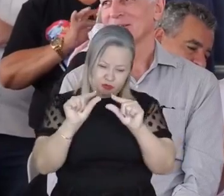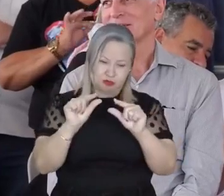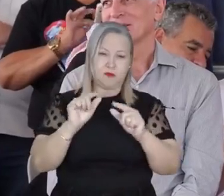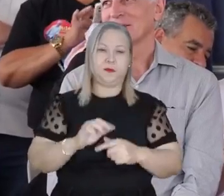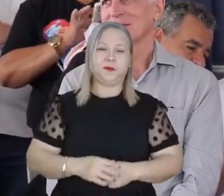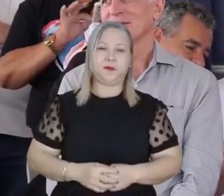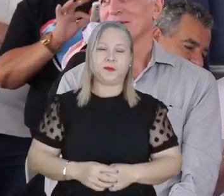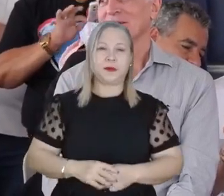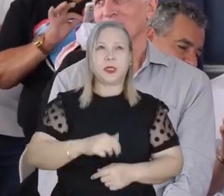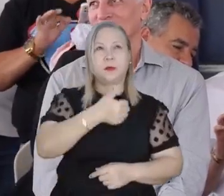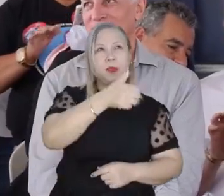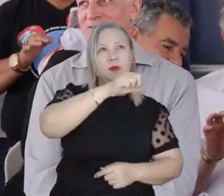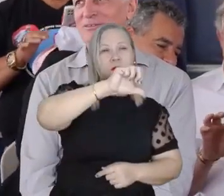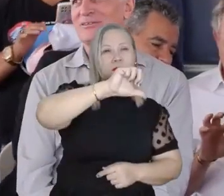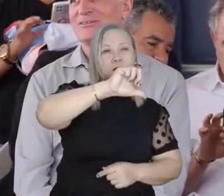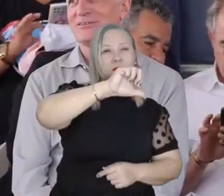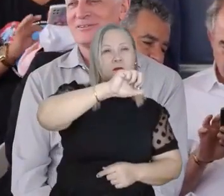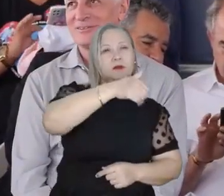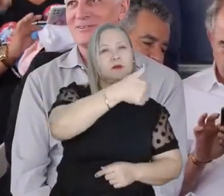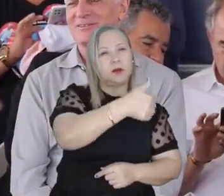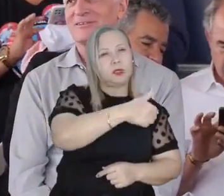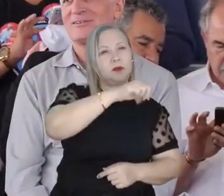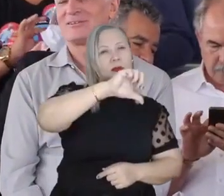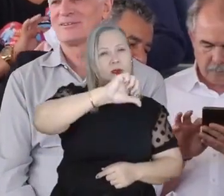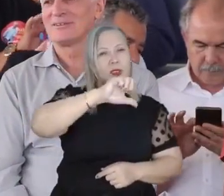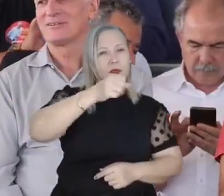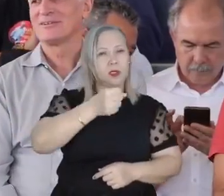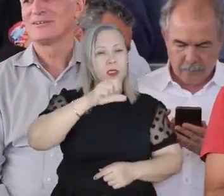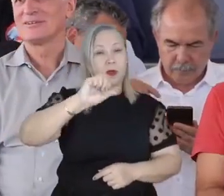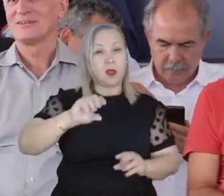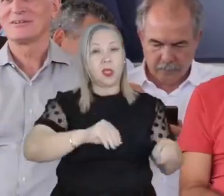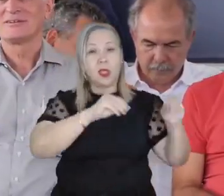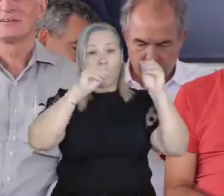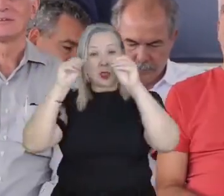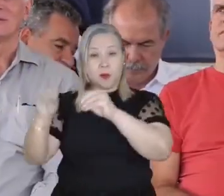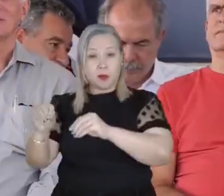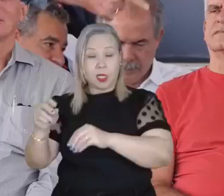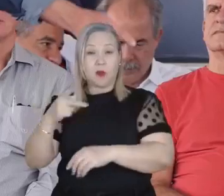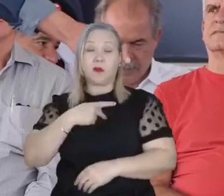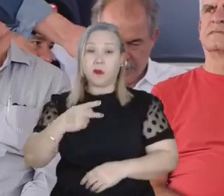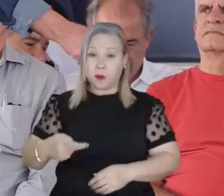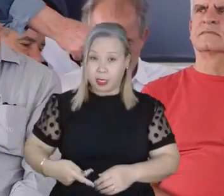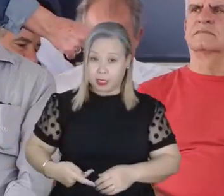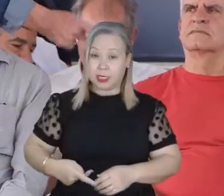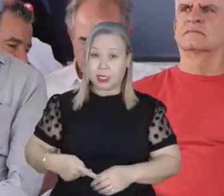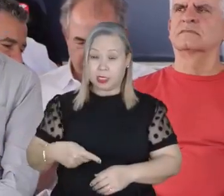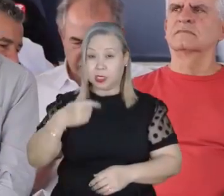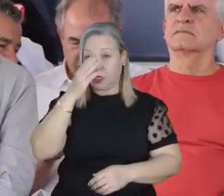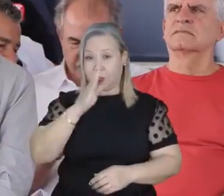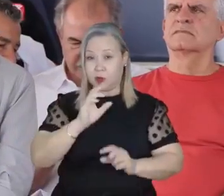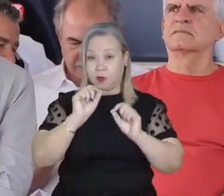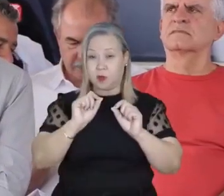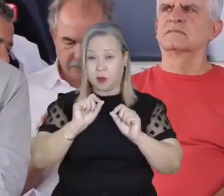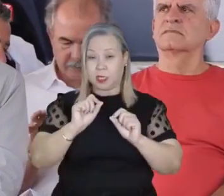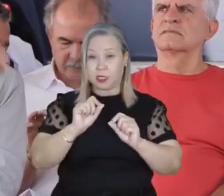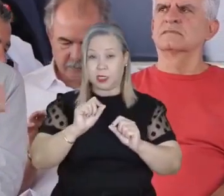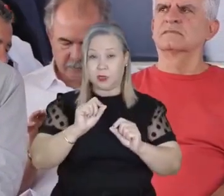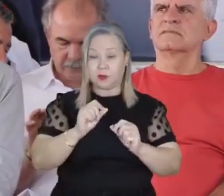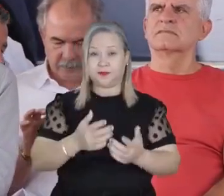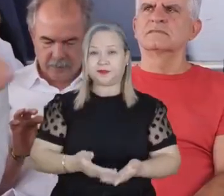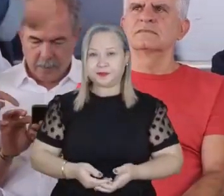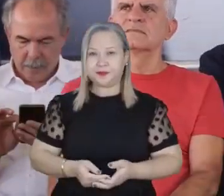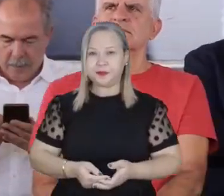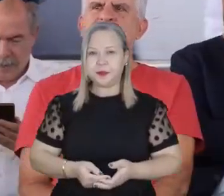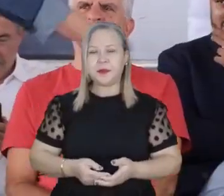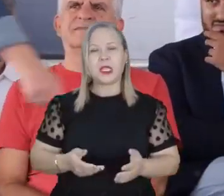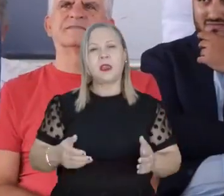1989. Eu só mudei da casa quando eu fui presidente da República em 79 para uma casa emprestada, que eu fiquei sem pagar aluguel um